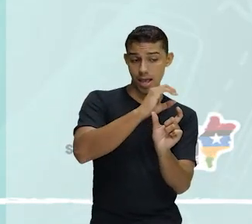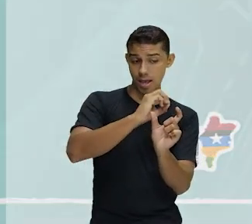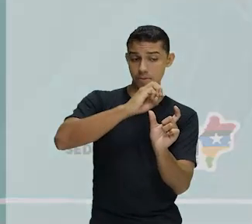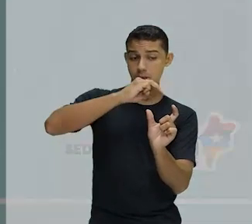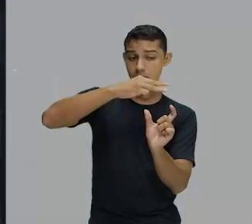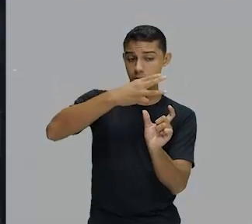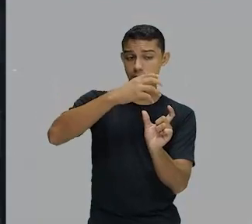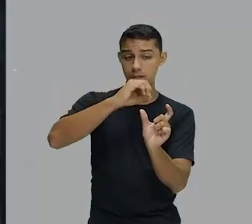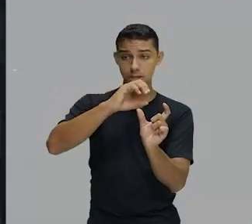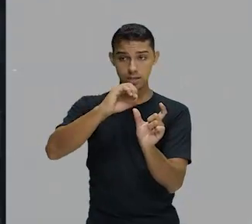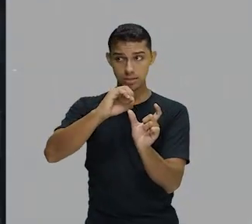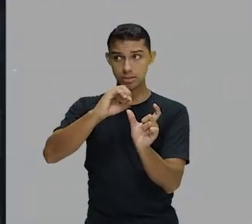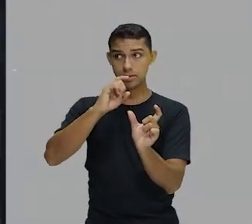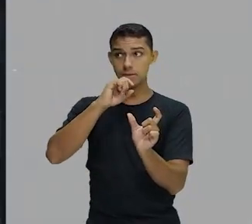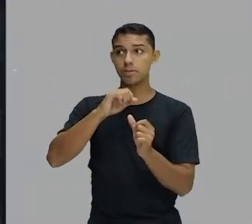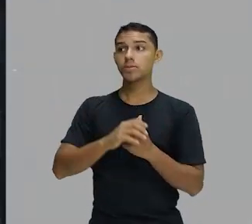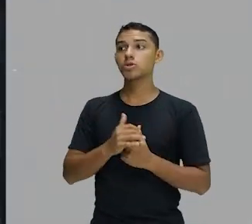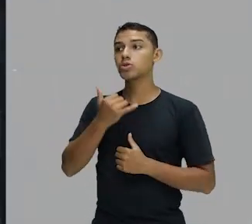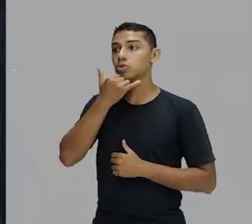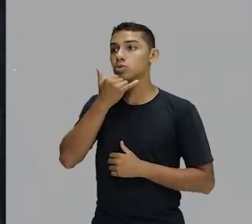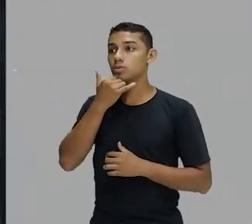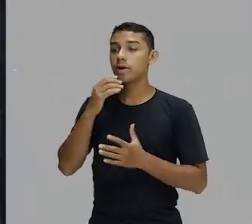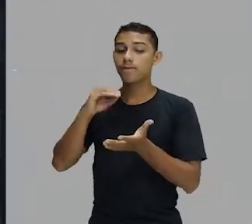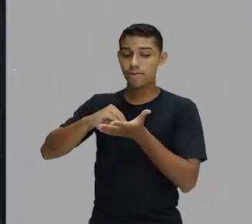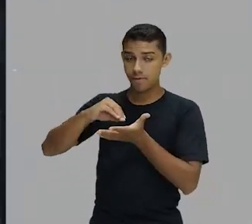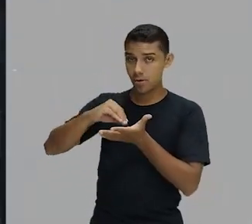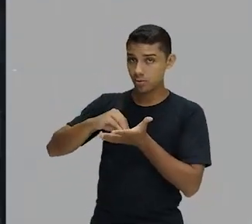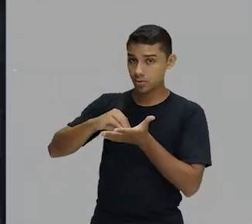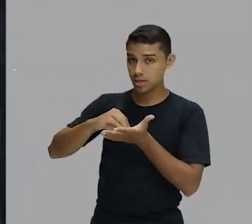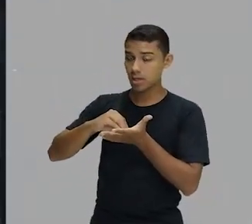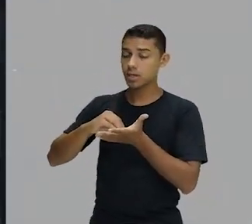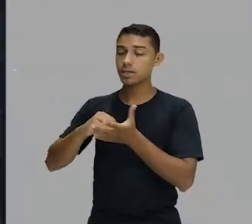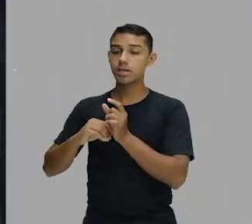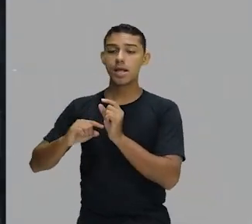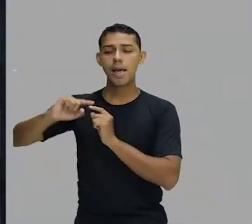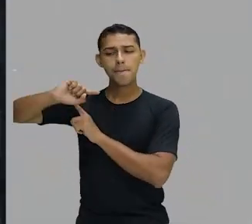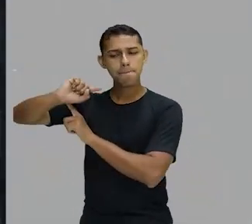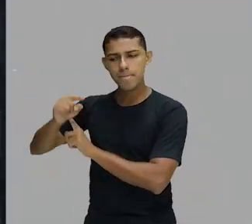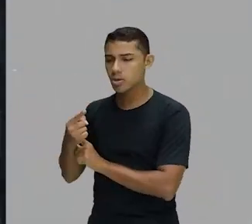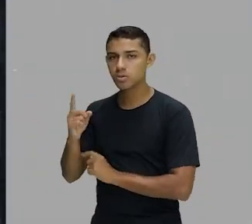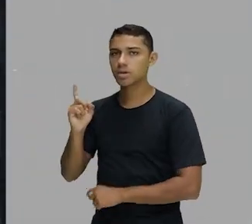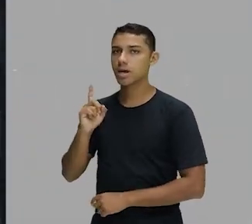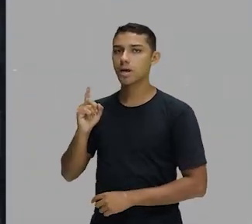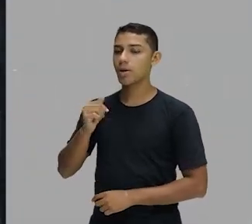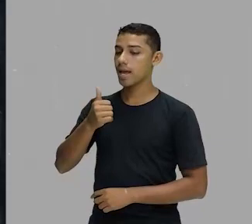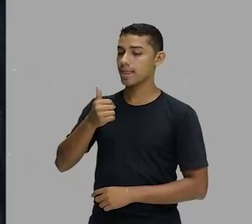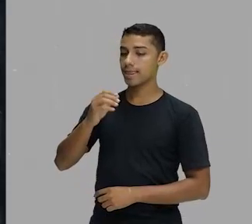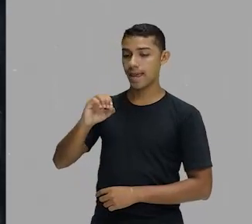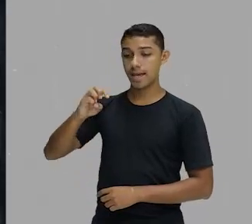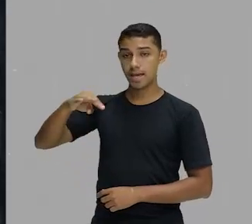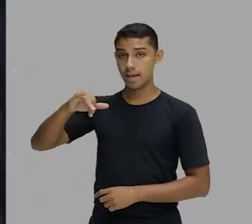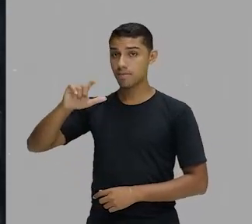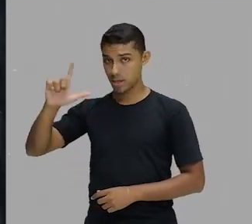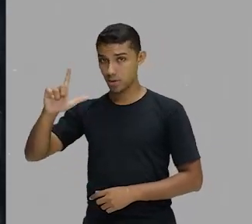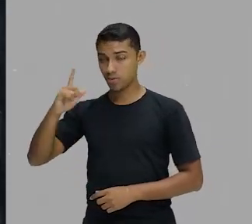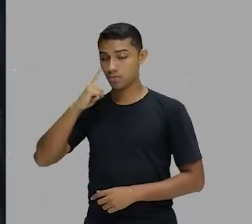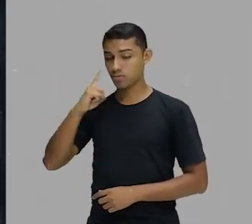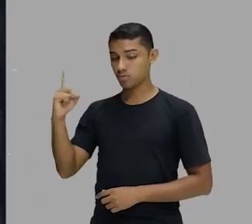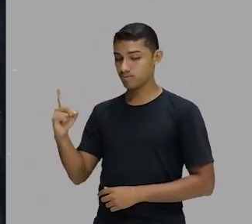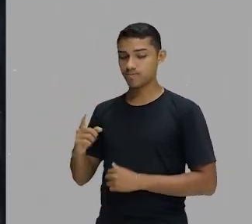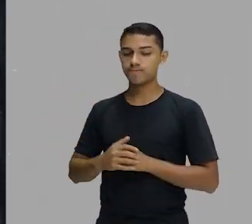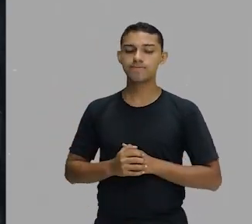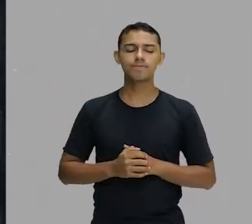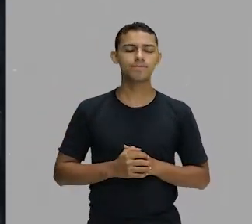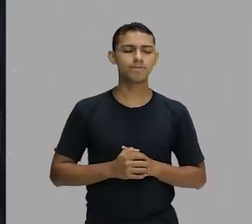10.300. Atenção, aqui está faltando um zero, tá? É 10.000 e não 1.000. Então, eu já tenho guardadinho que ao final do primeiro